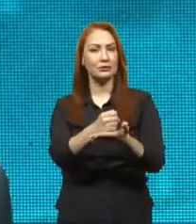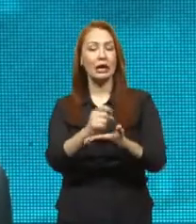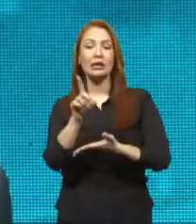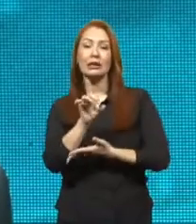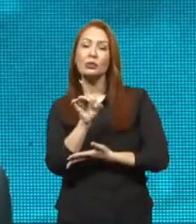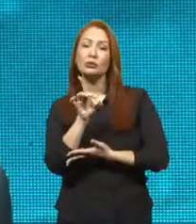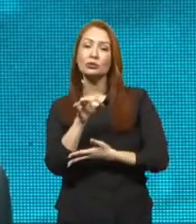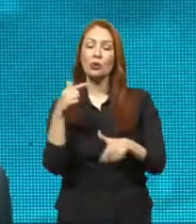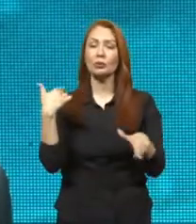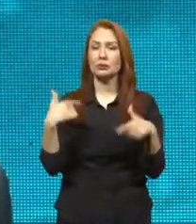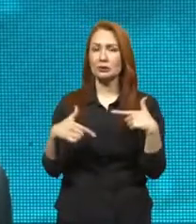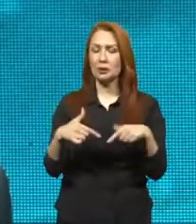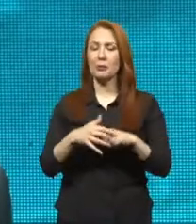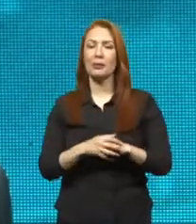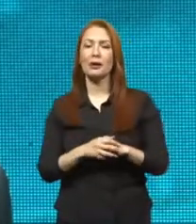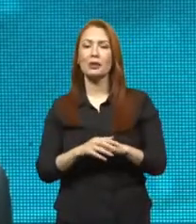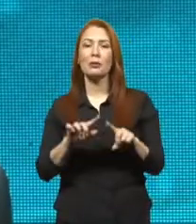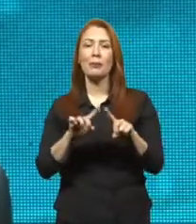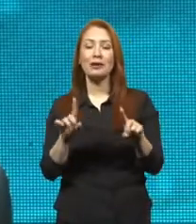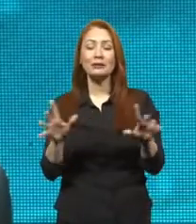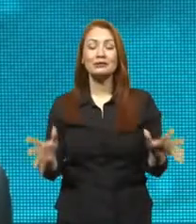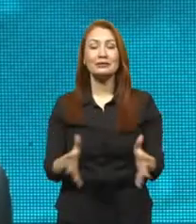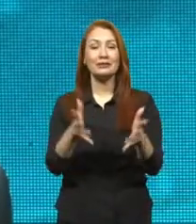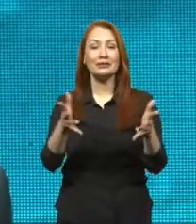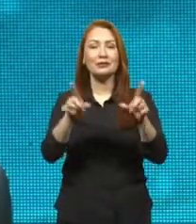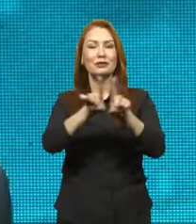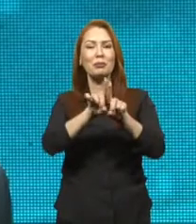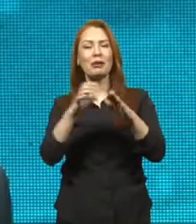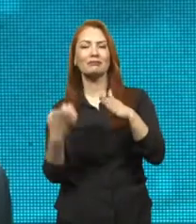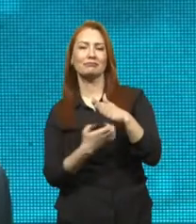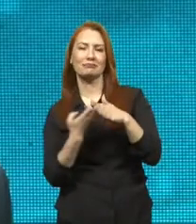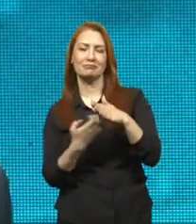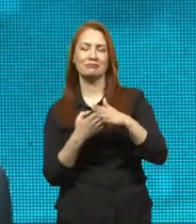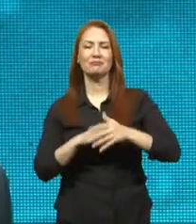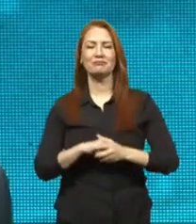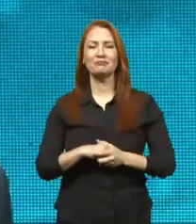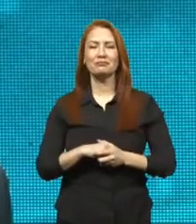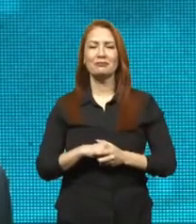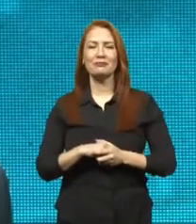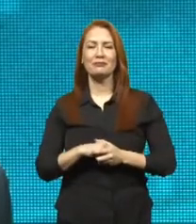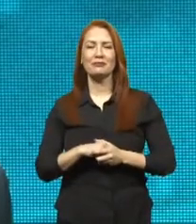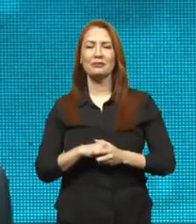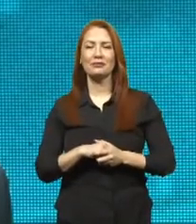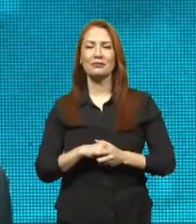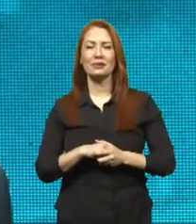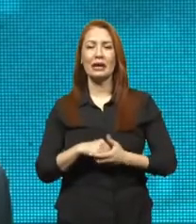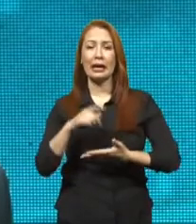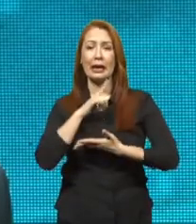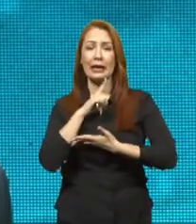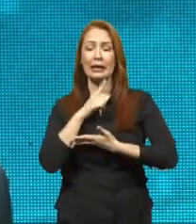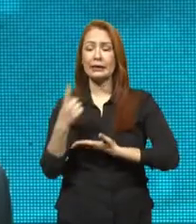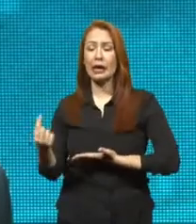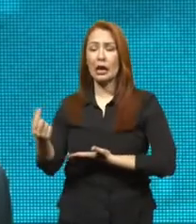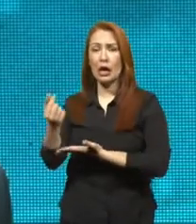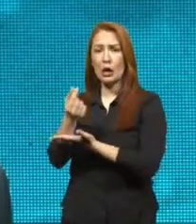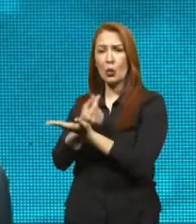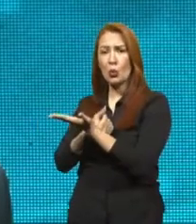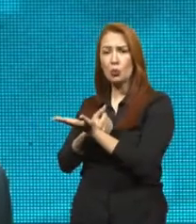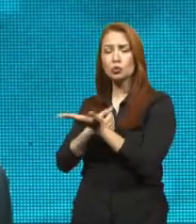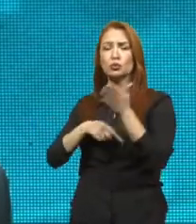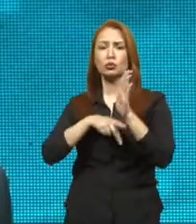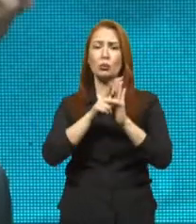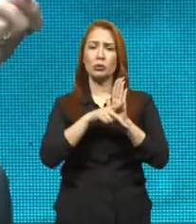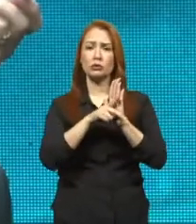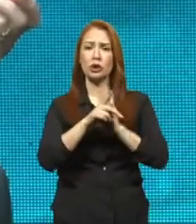o trabalho, mas ele dá um incentivo às empresas também, que aportam recursos nos projetos, podendo, então,